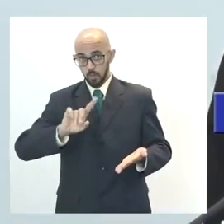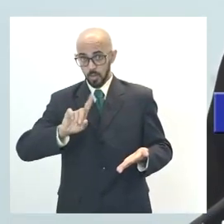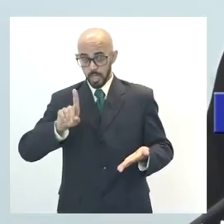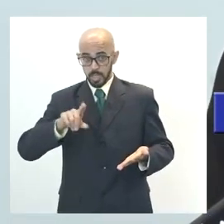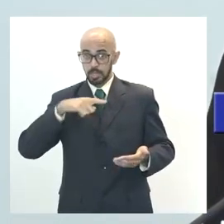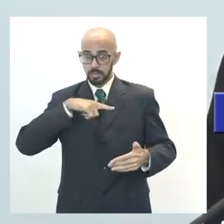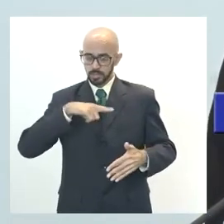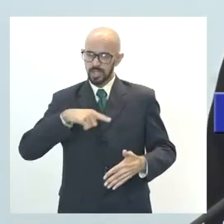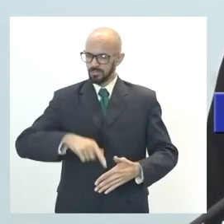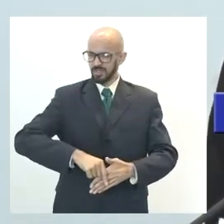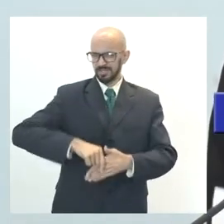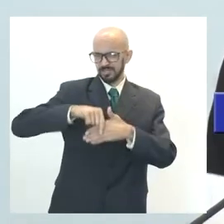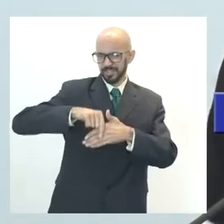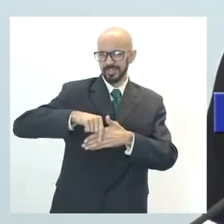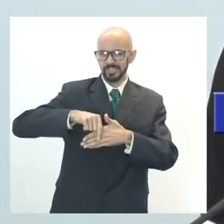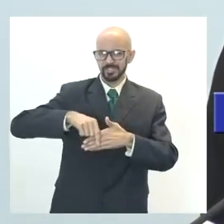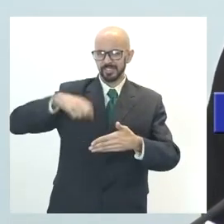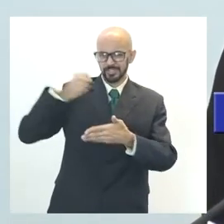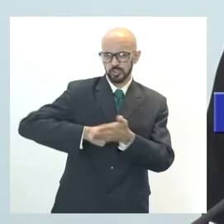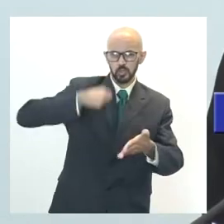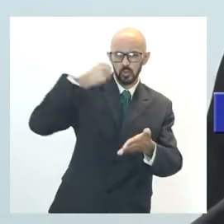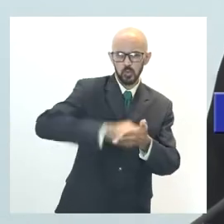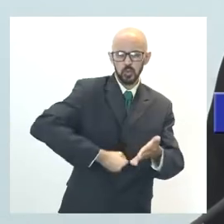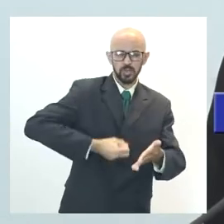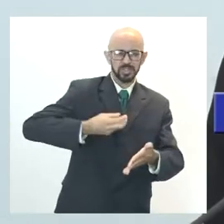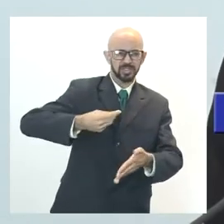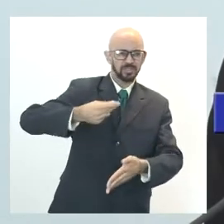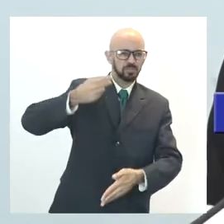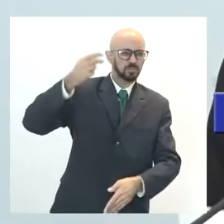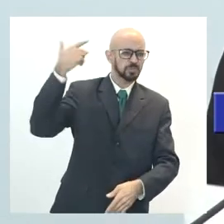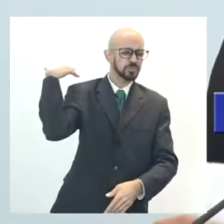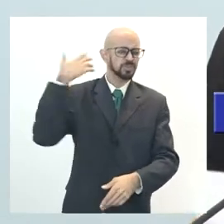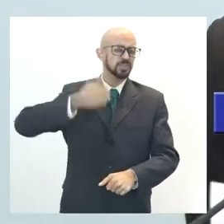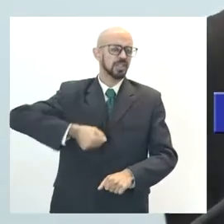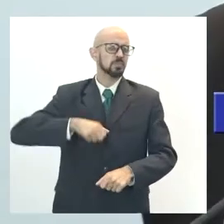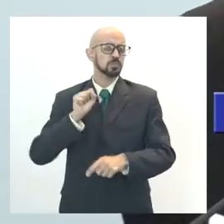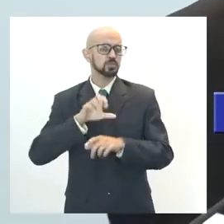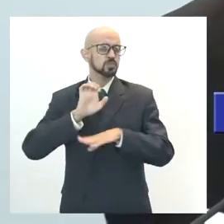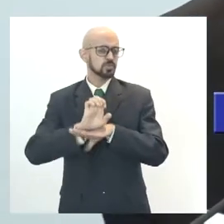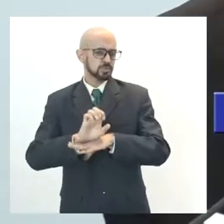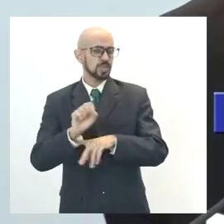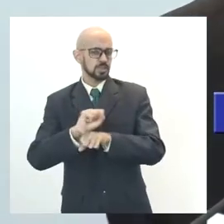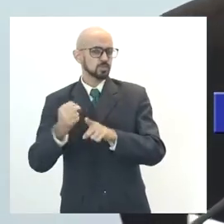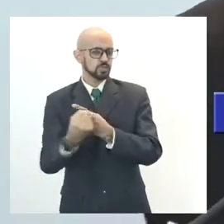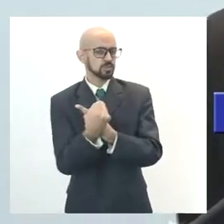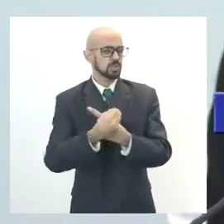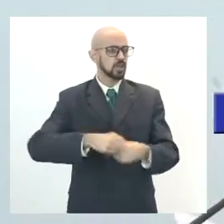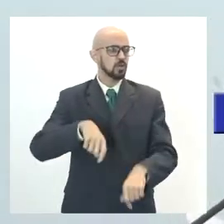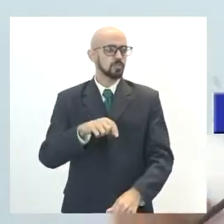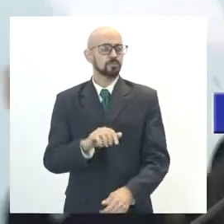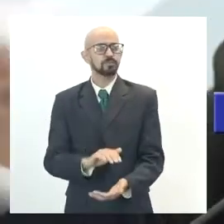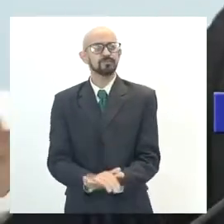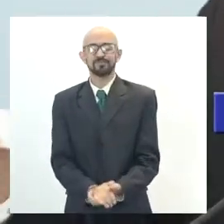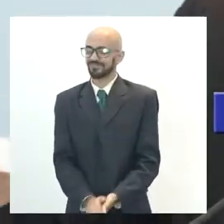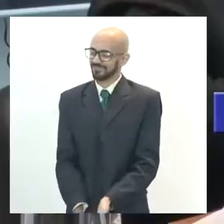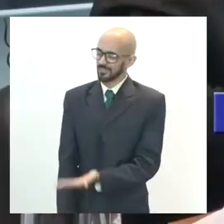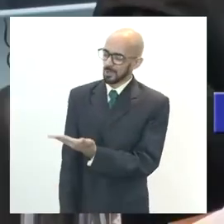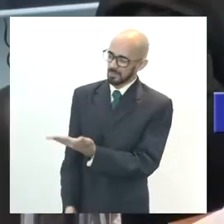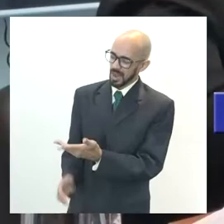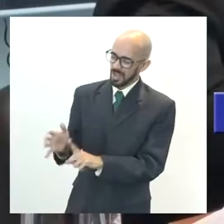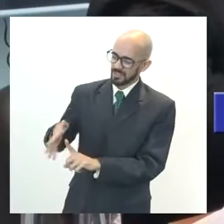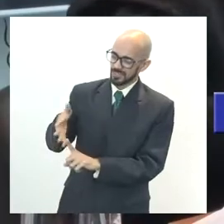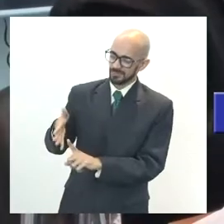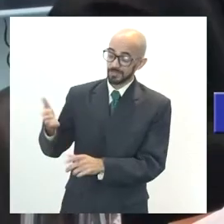né na Vanguarda da luta por um estado social Então Cris querida ficar palavra